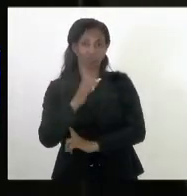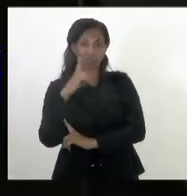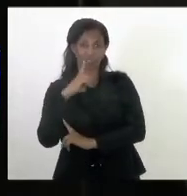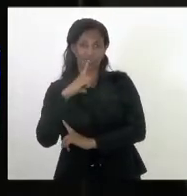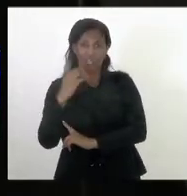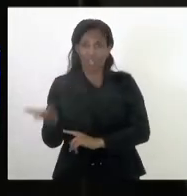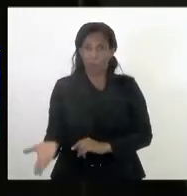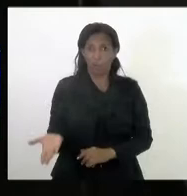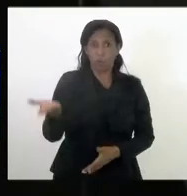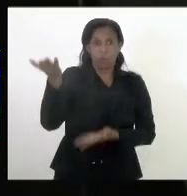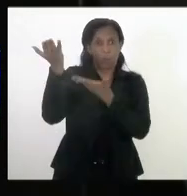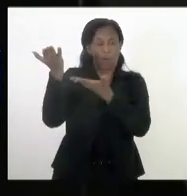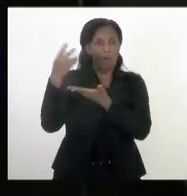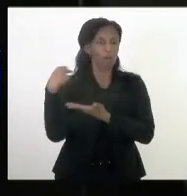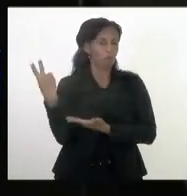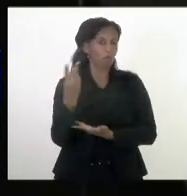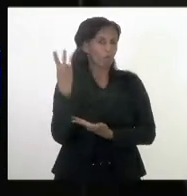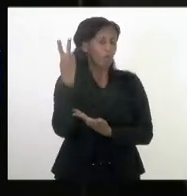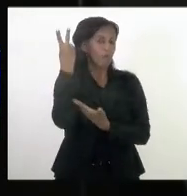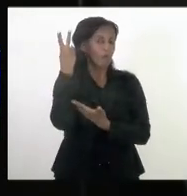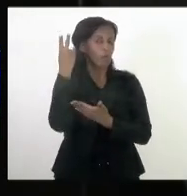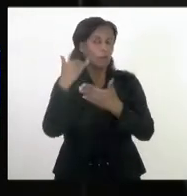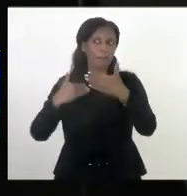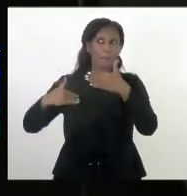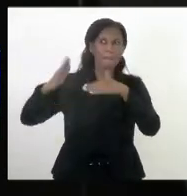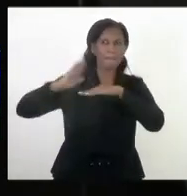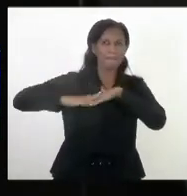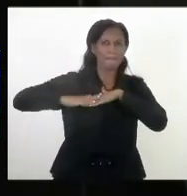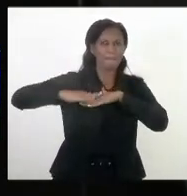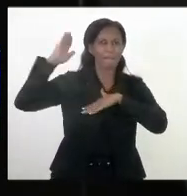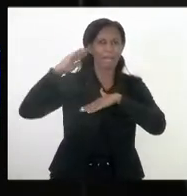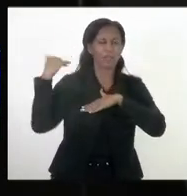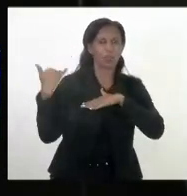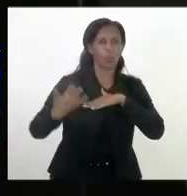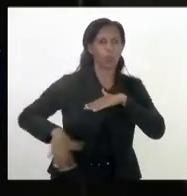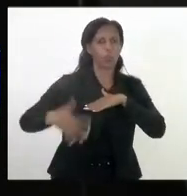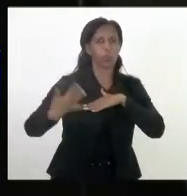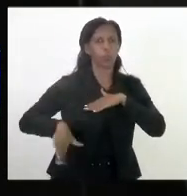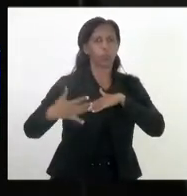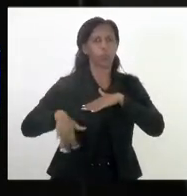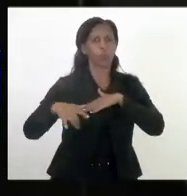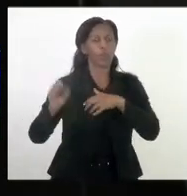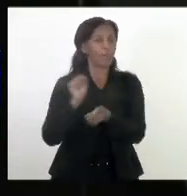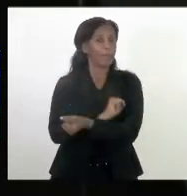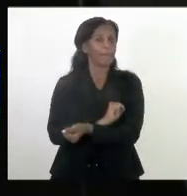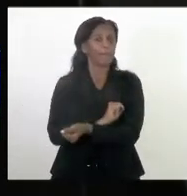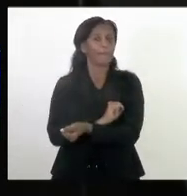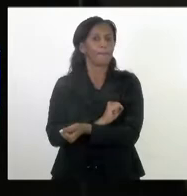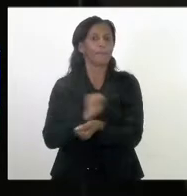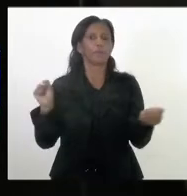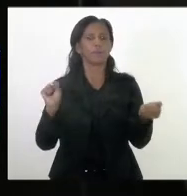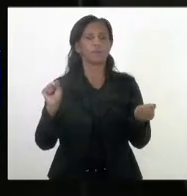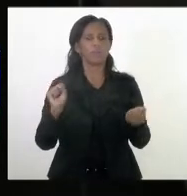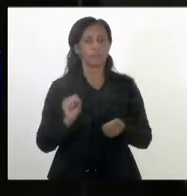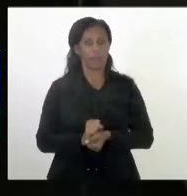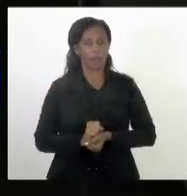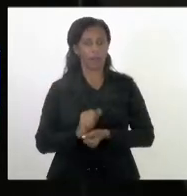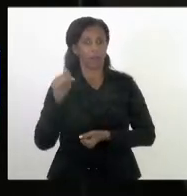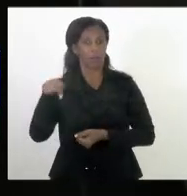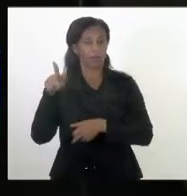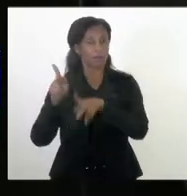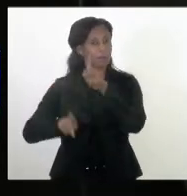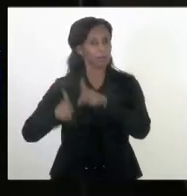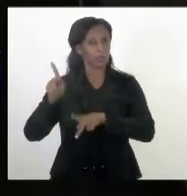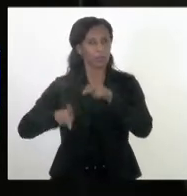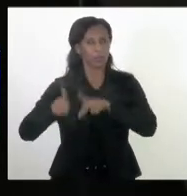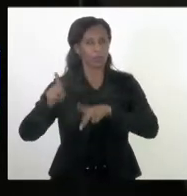alto no valor legal, ele passa a ser muito mais caro e é impossibilitado a essa